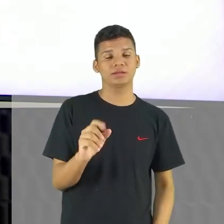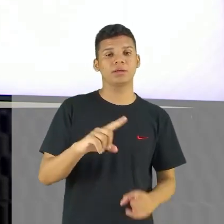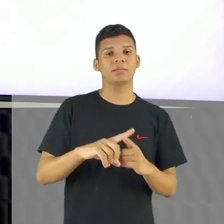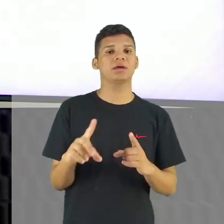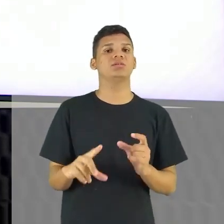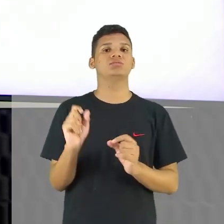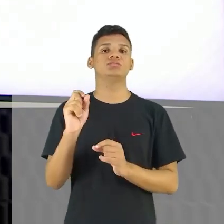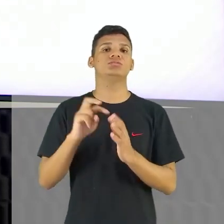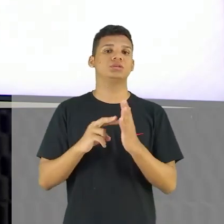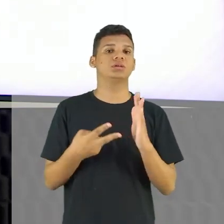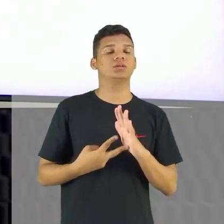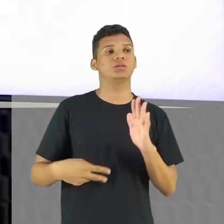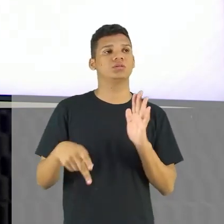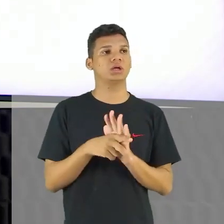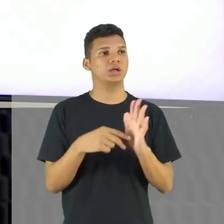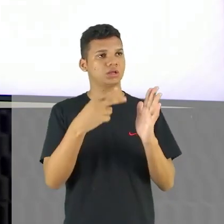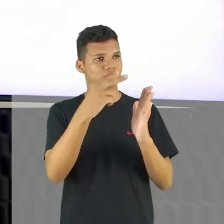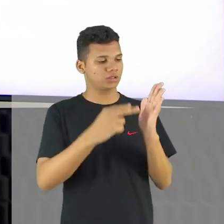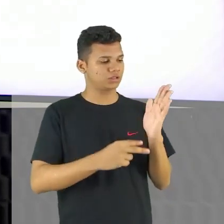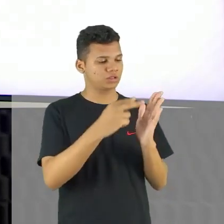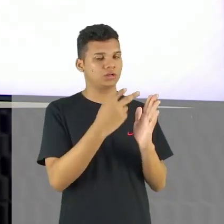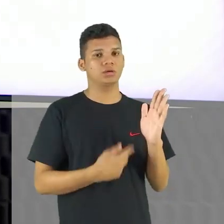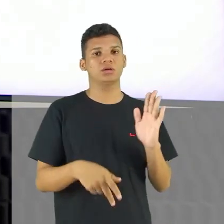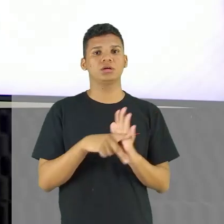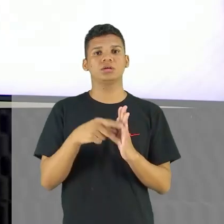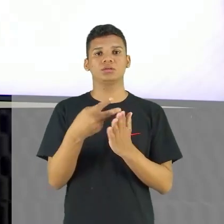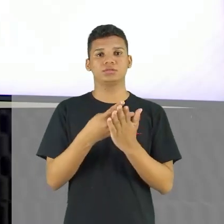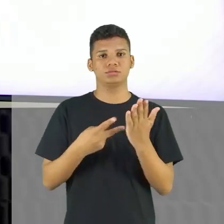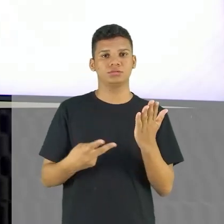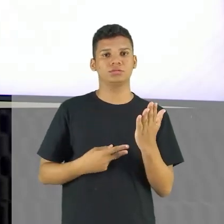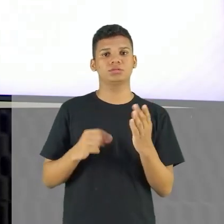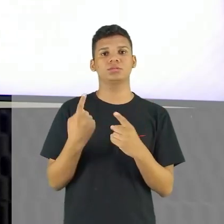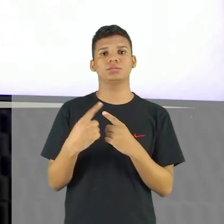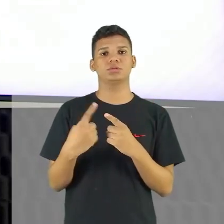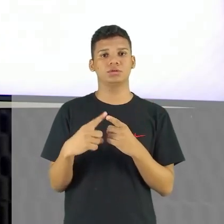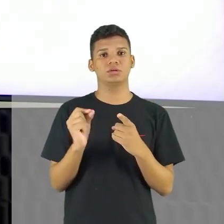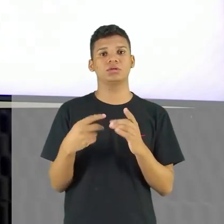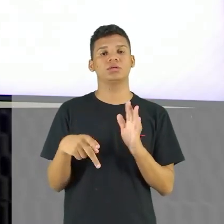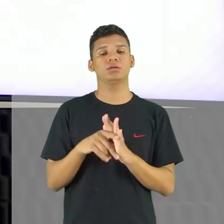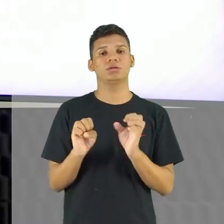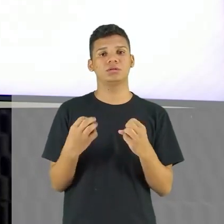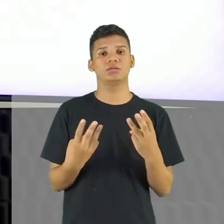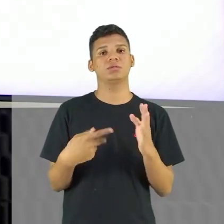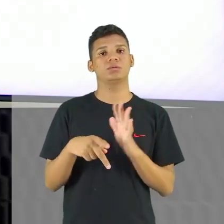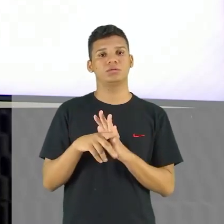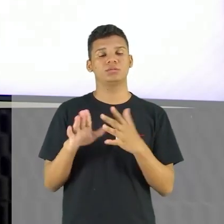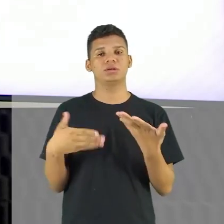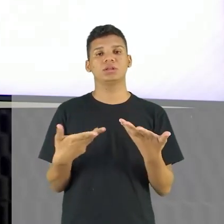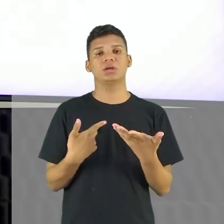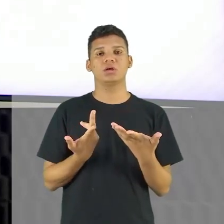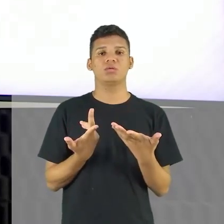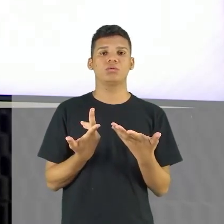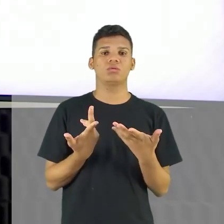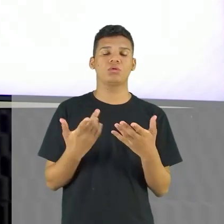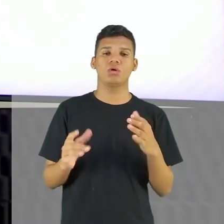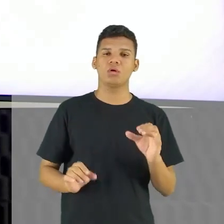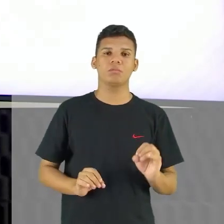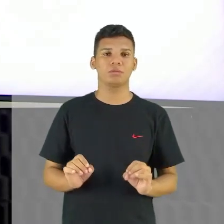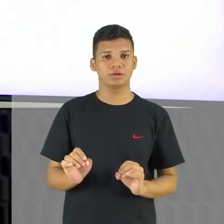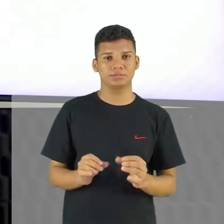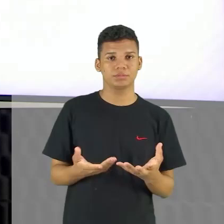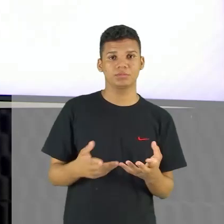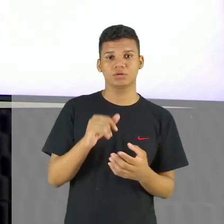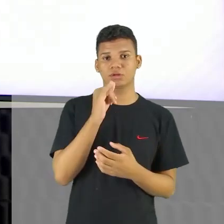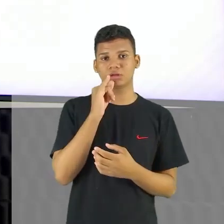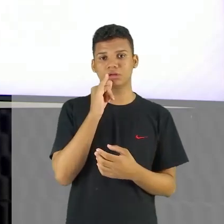né? A subjetividade, a leitura pessoal, a leitura poética desse evento de Inconfidência. Então, nessa obra, a gente não tem o